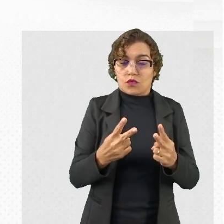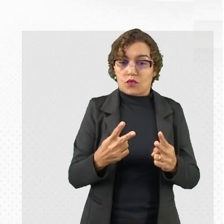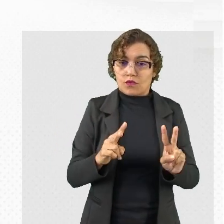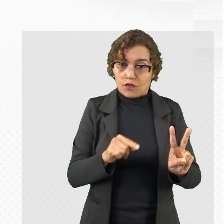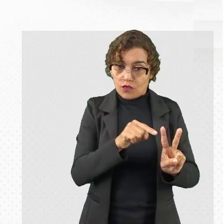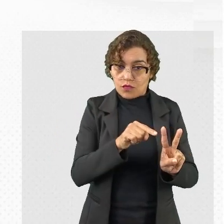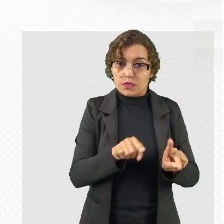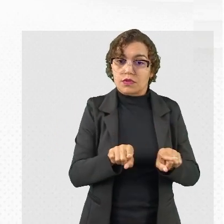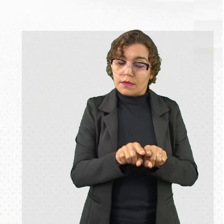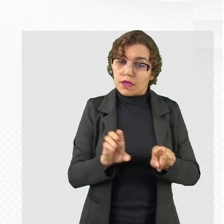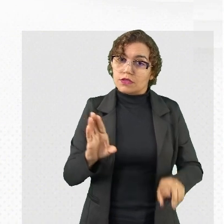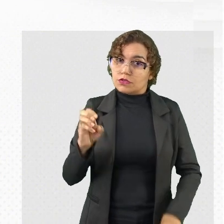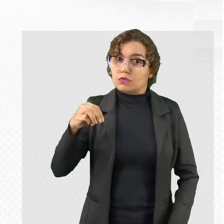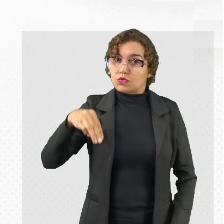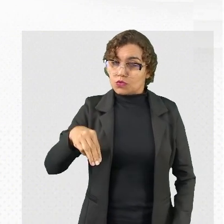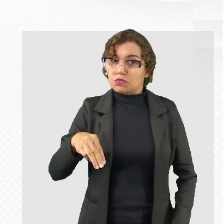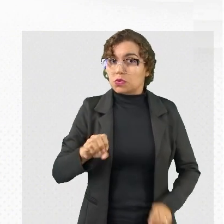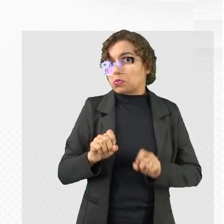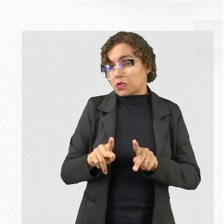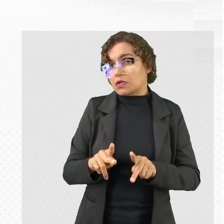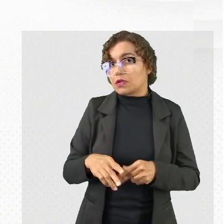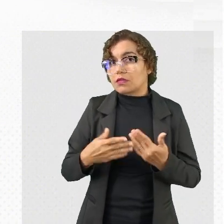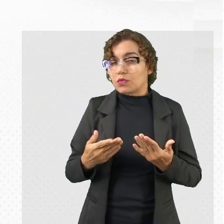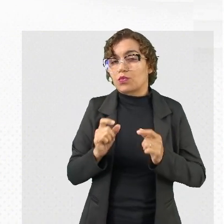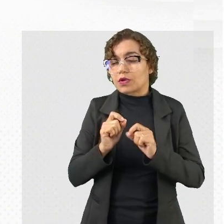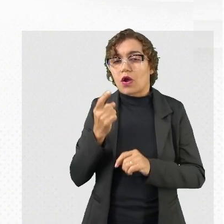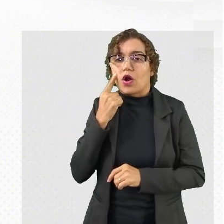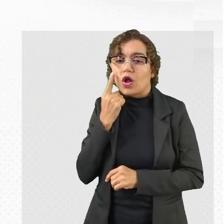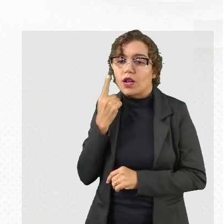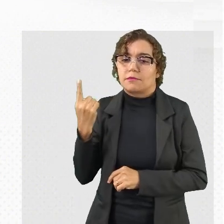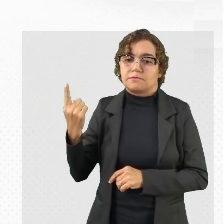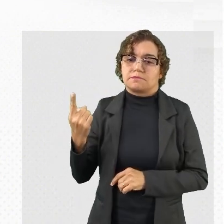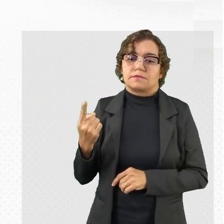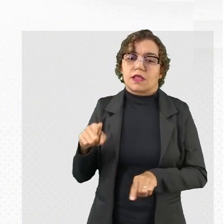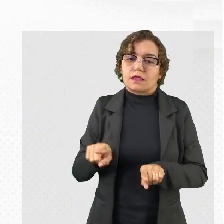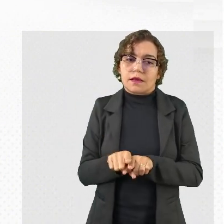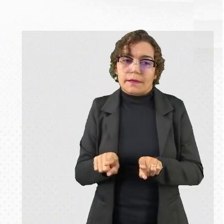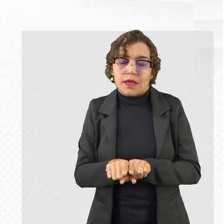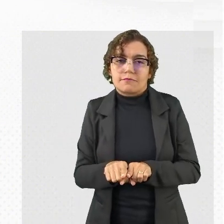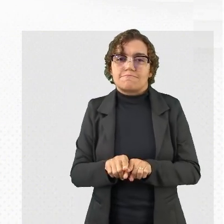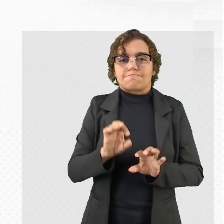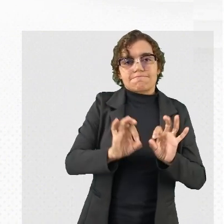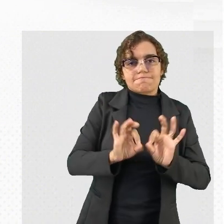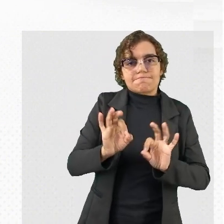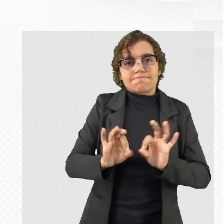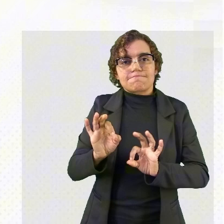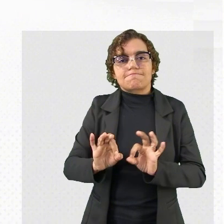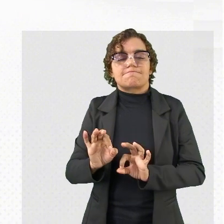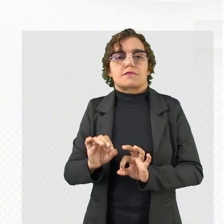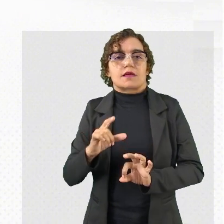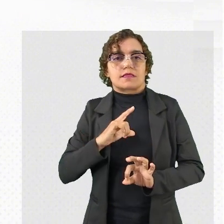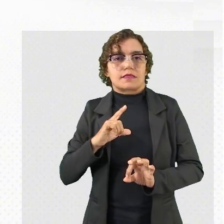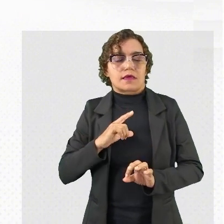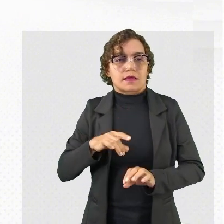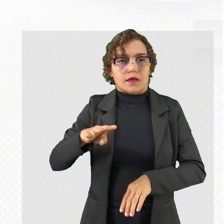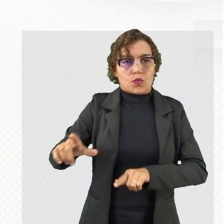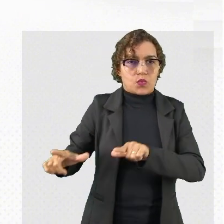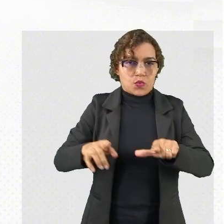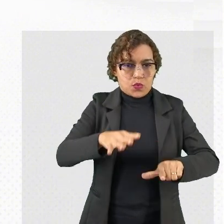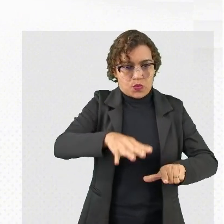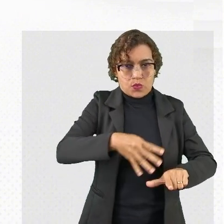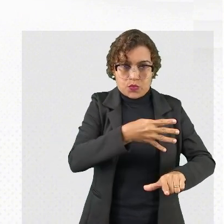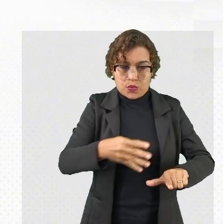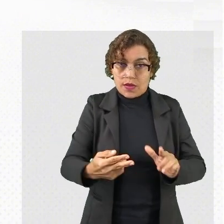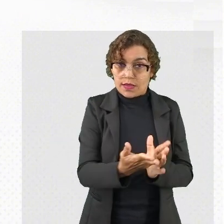cúbico. Tá? Então, para também ajustar a unidade, você pega a escala que foi feito o desenho e eleva